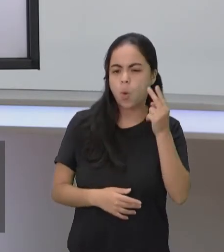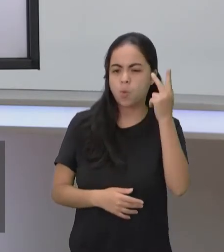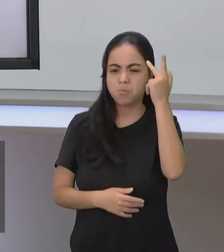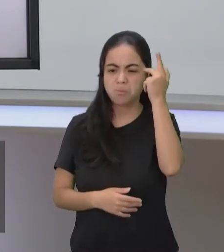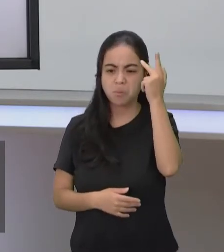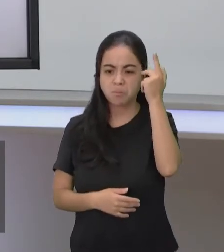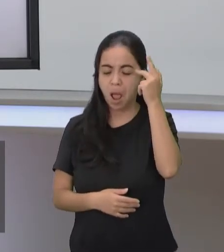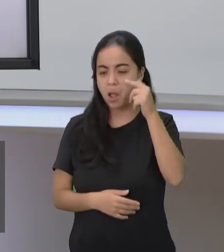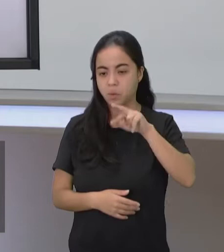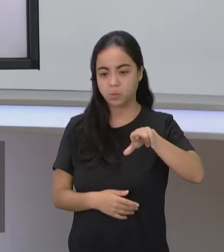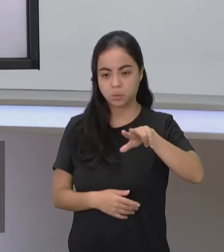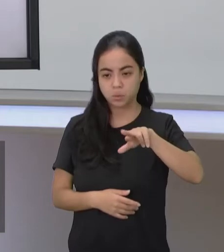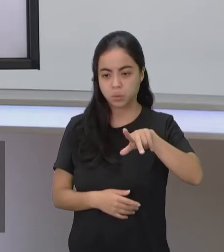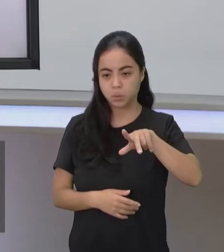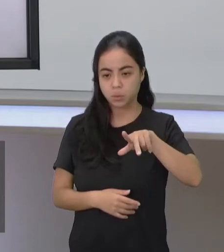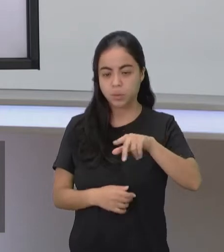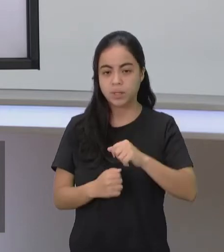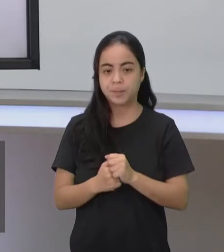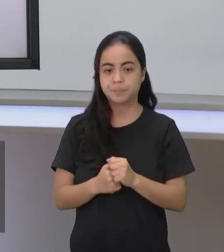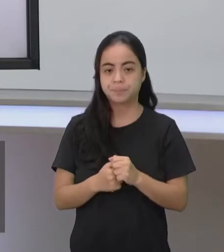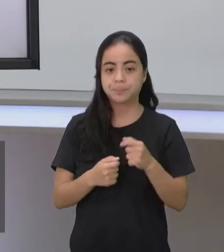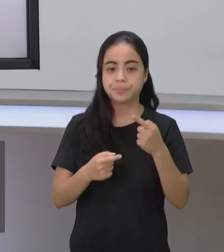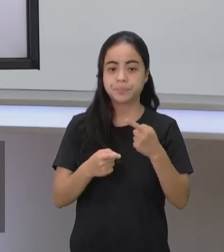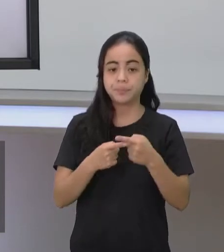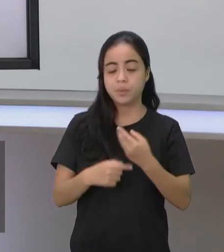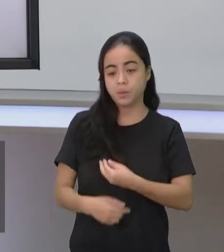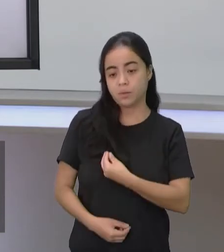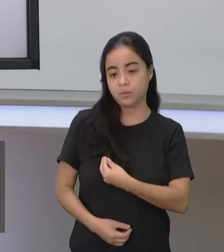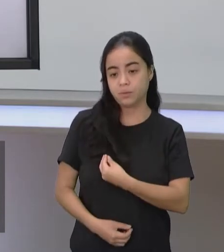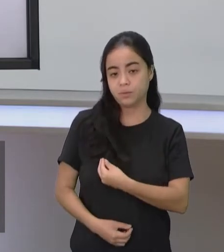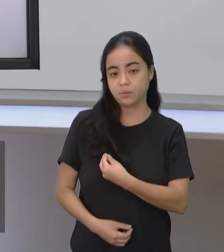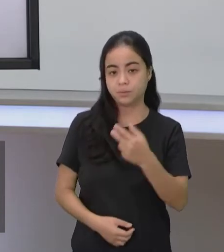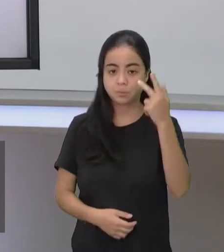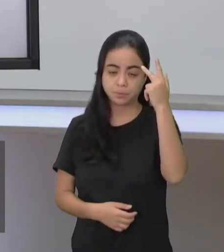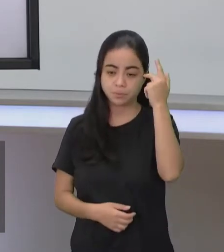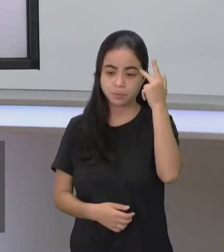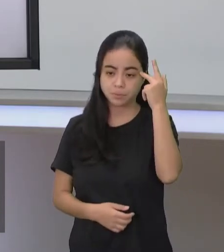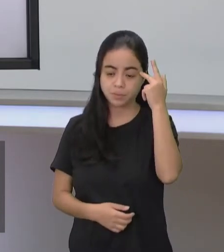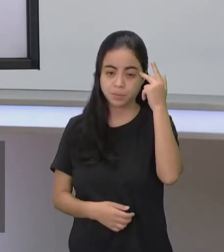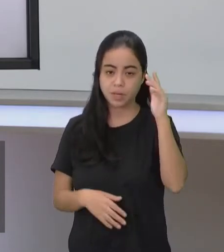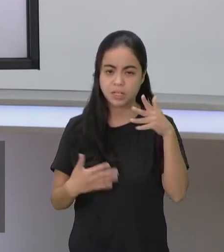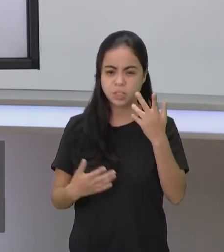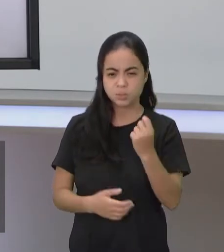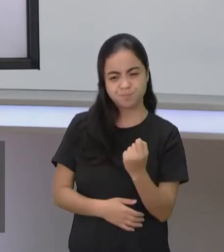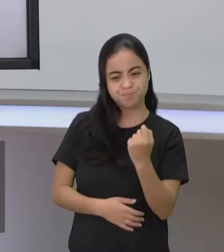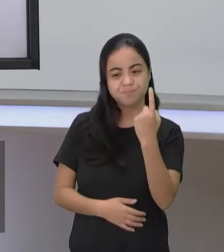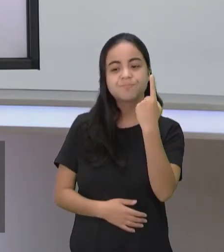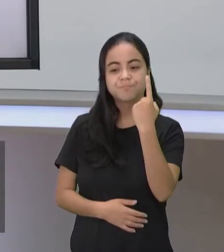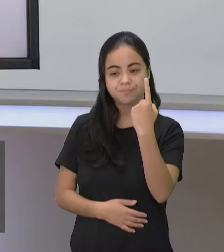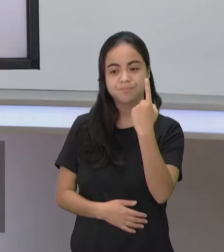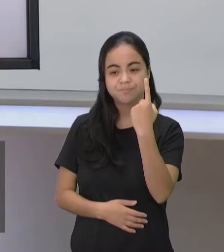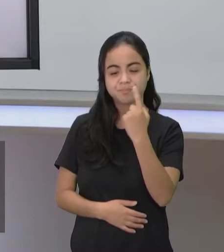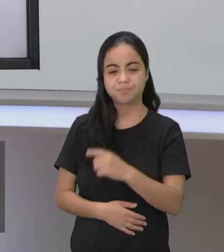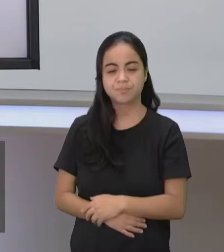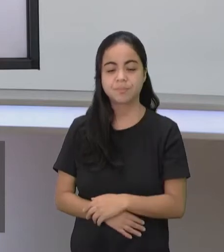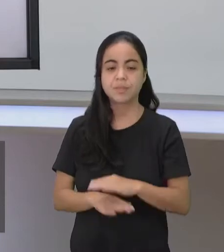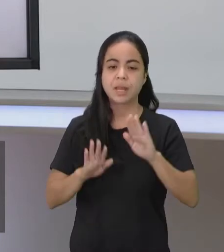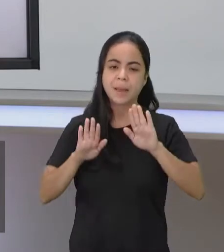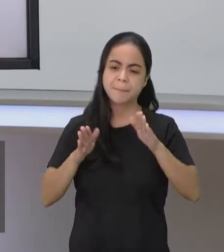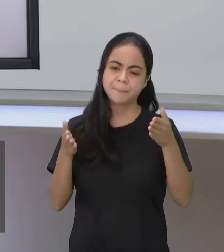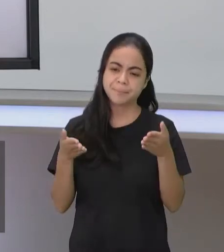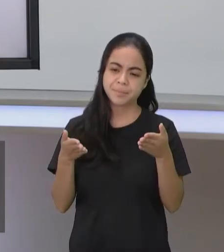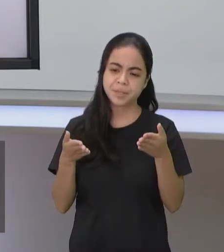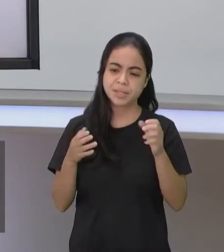A gente não acabou, por justamente conviver com isso, naturalizando essa ideia, a gente acha estranho. Só que no caso,